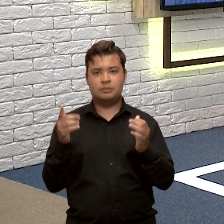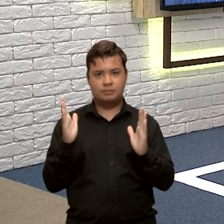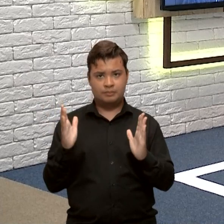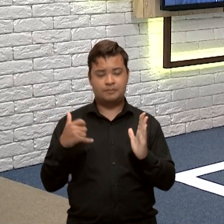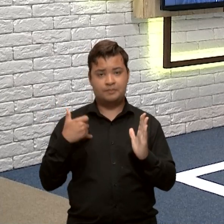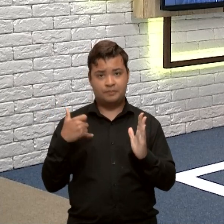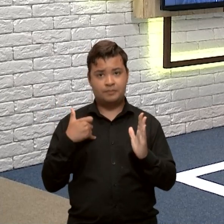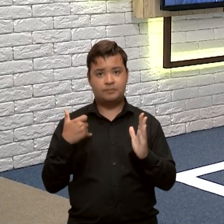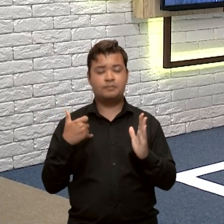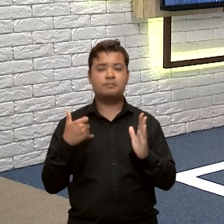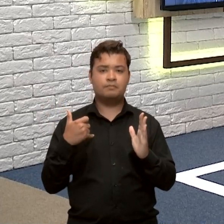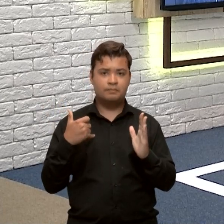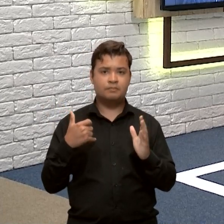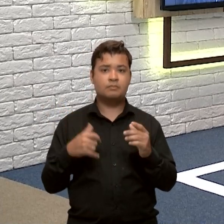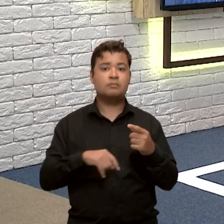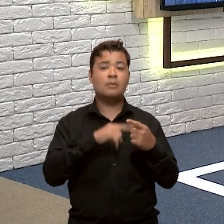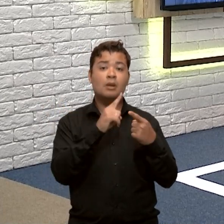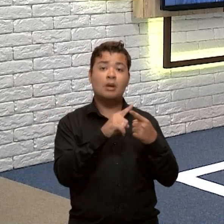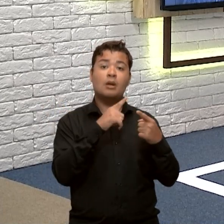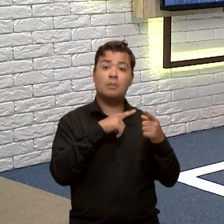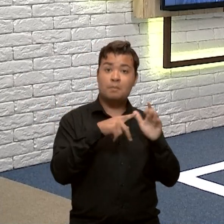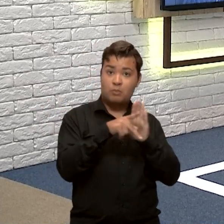Academia de Futebol, que é um programa para